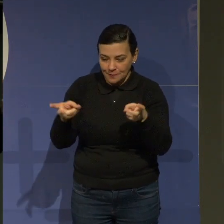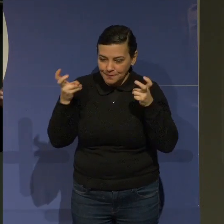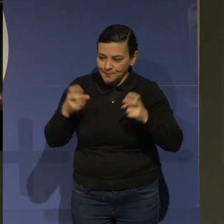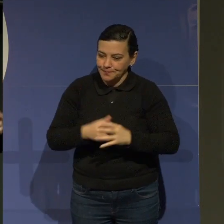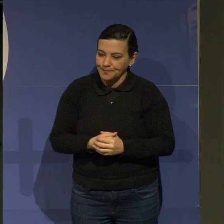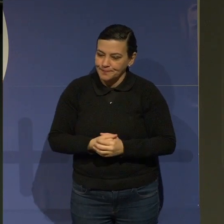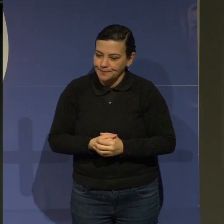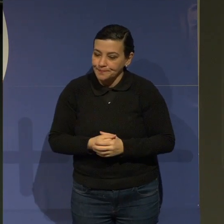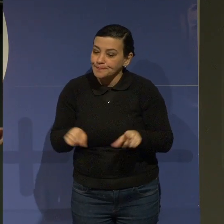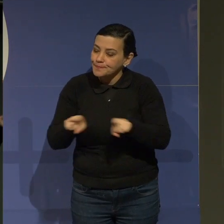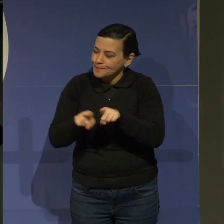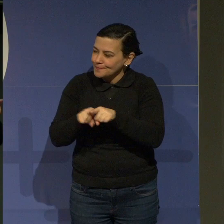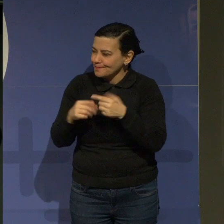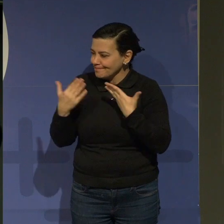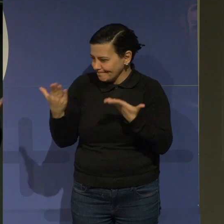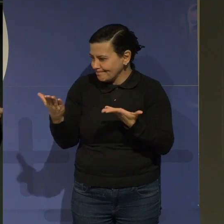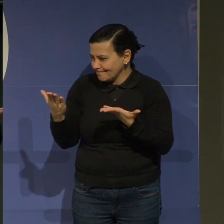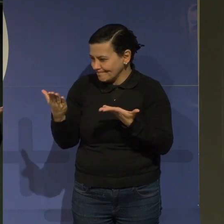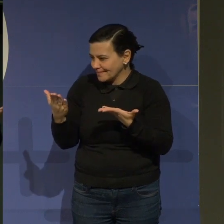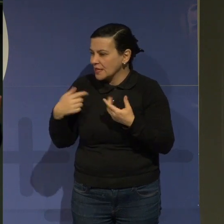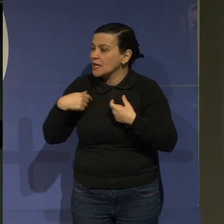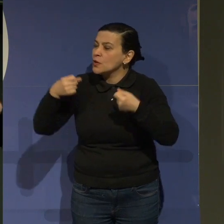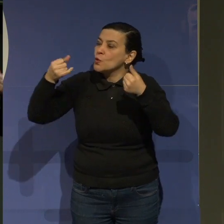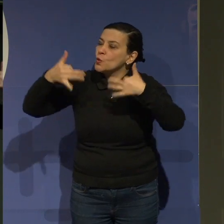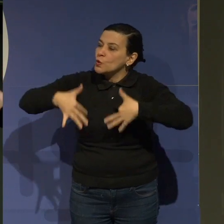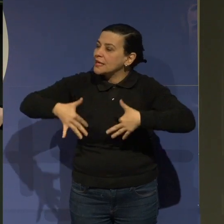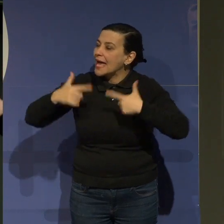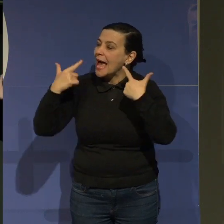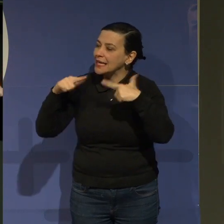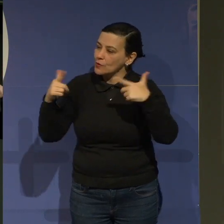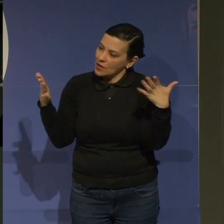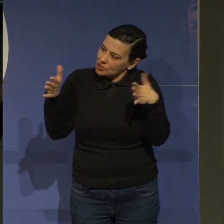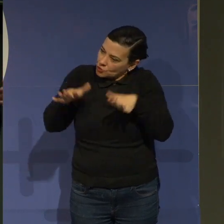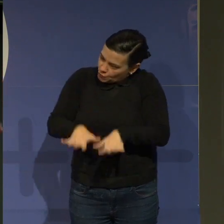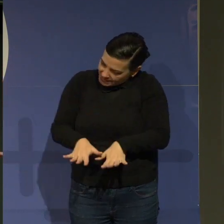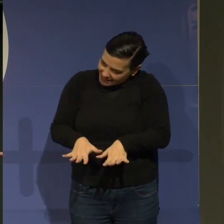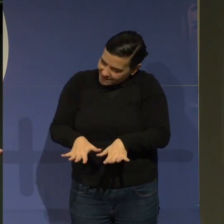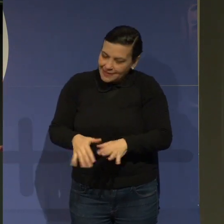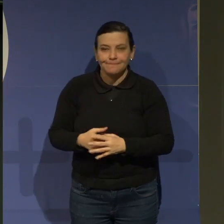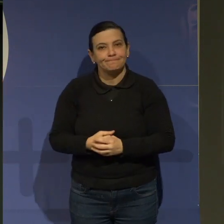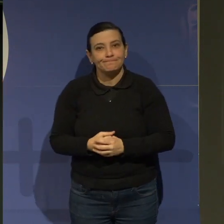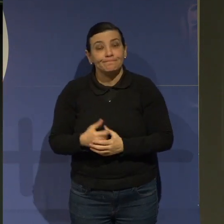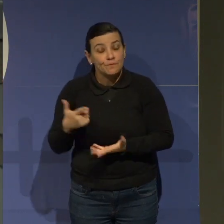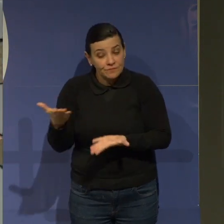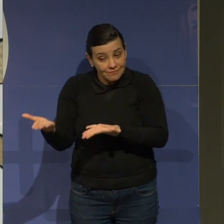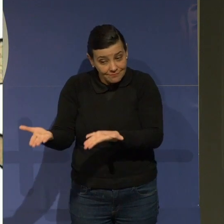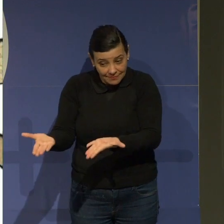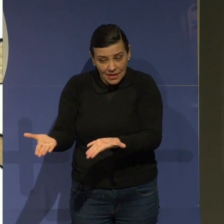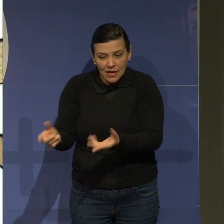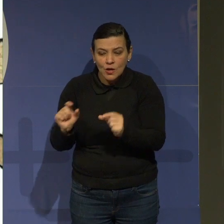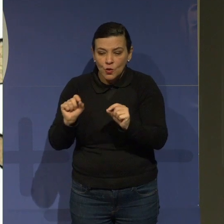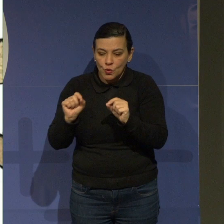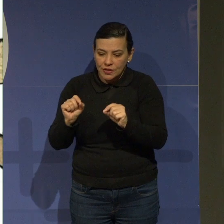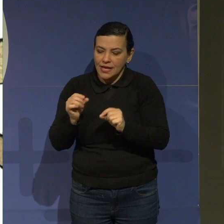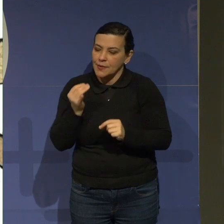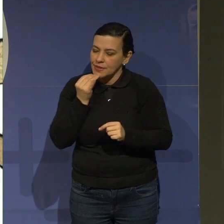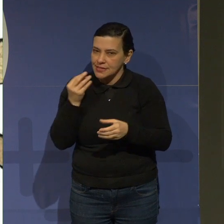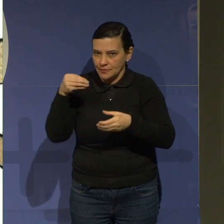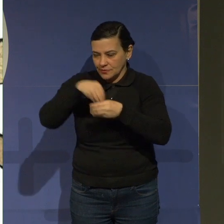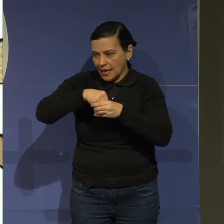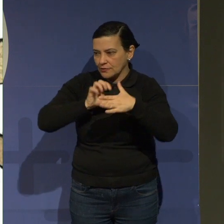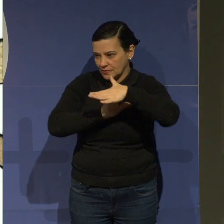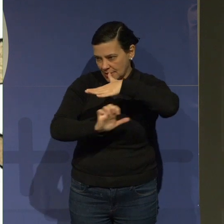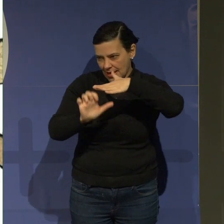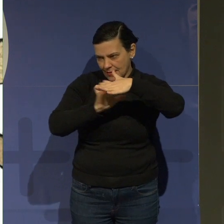Aqui eu desenho com vários balões de fala. À direita inferior, um jovem está com a boca aberta, os olhos e os punhos